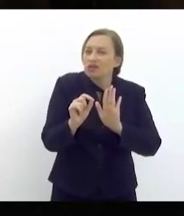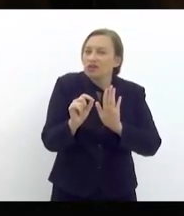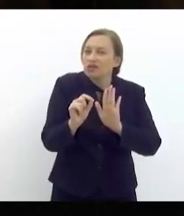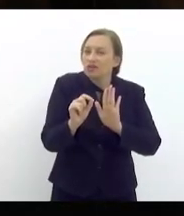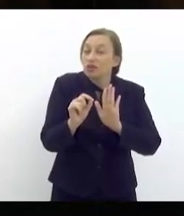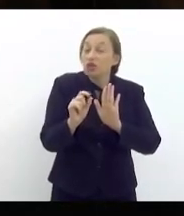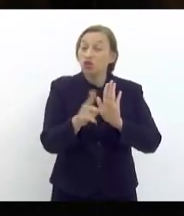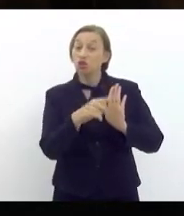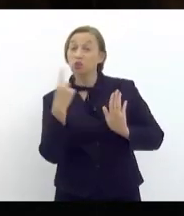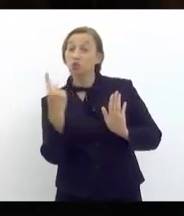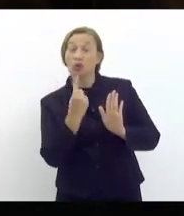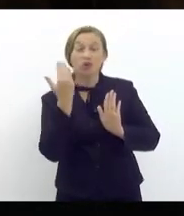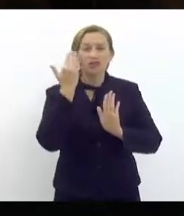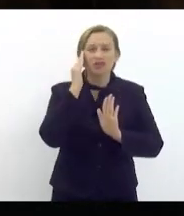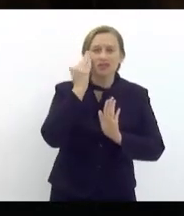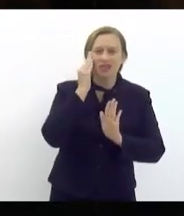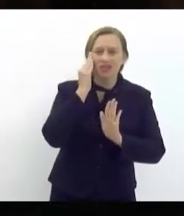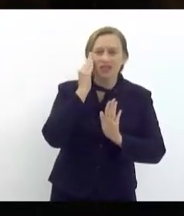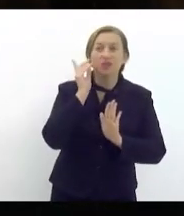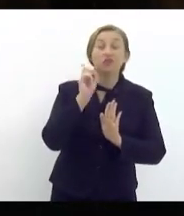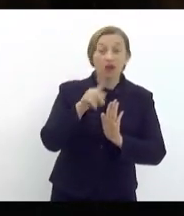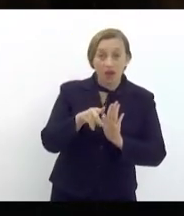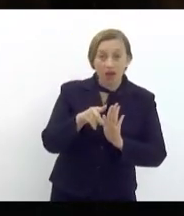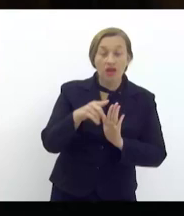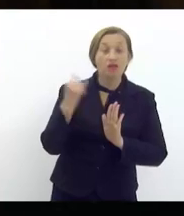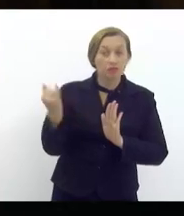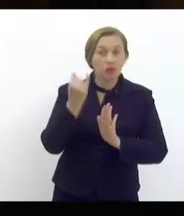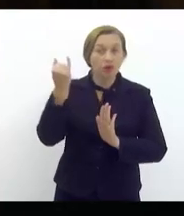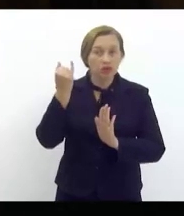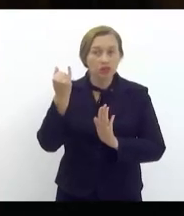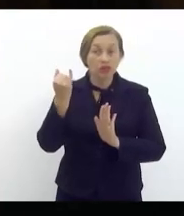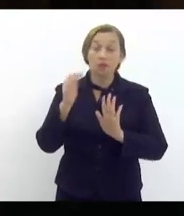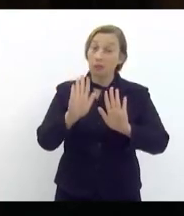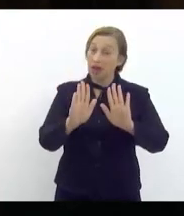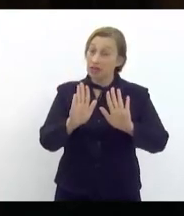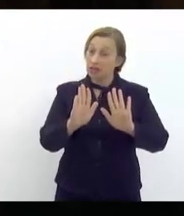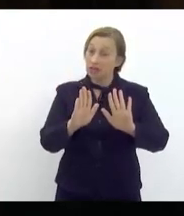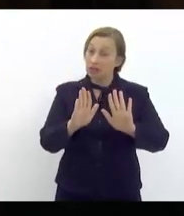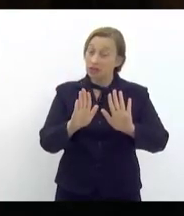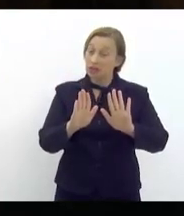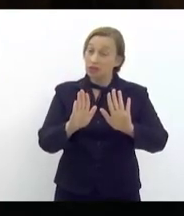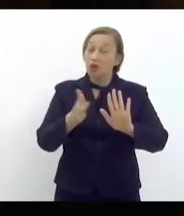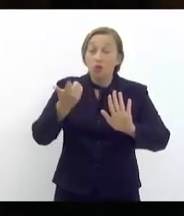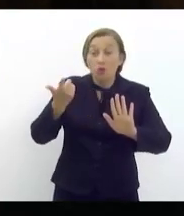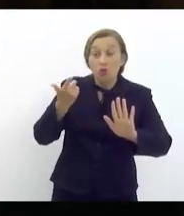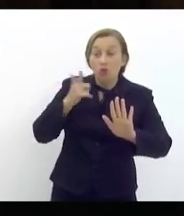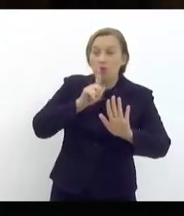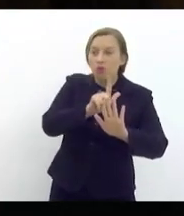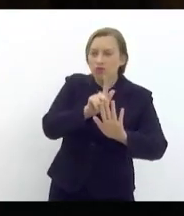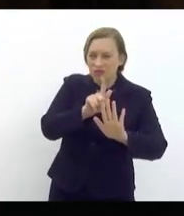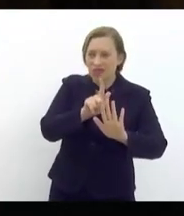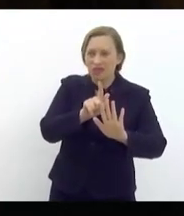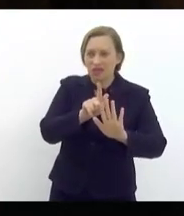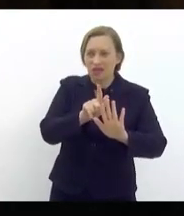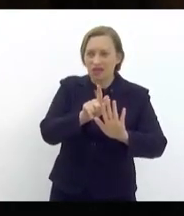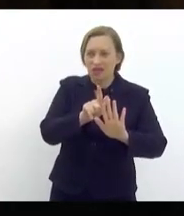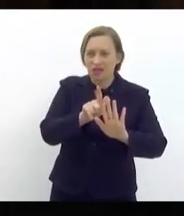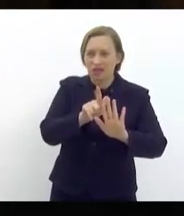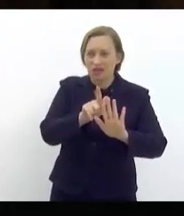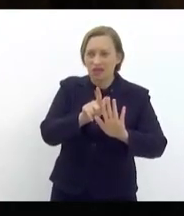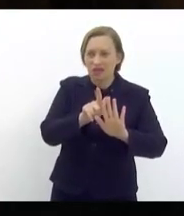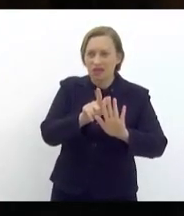compreensão, é positiva. positiva, uma vez que consegue posicionar acima dessas